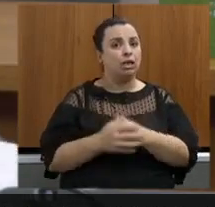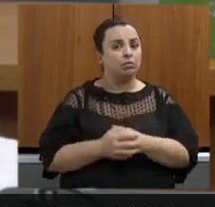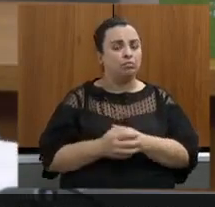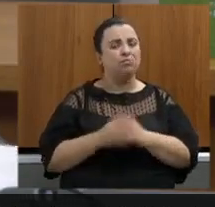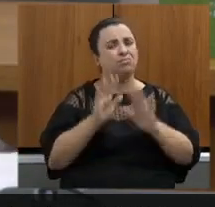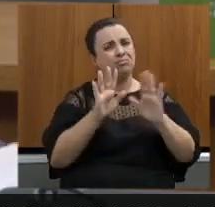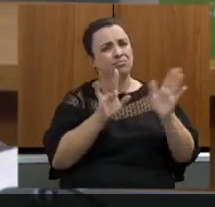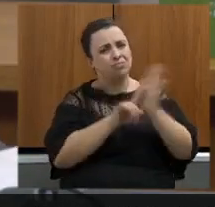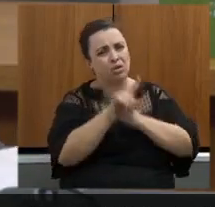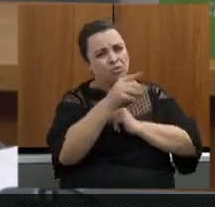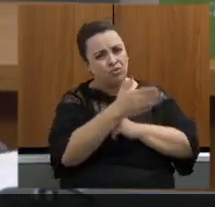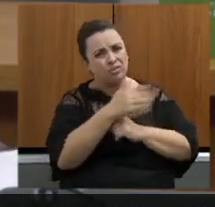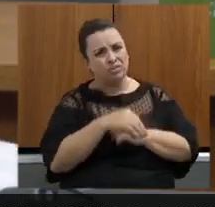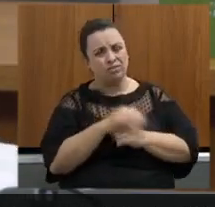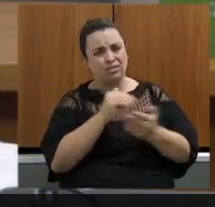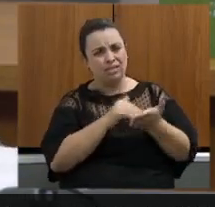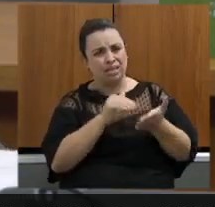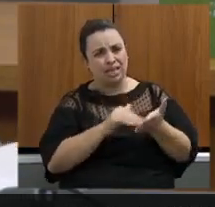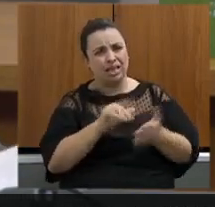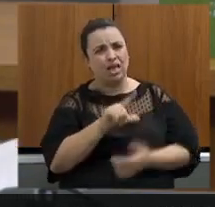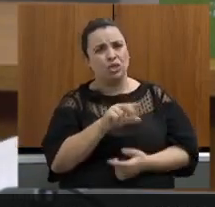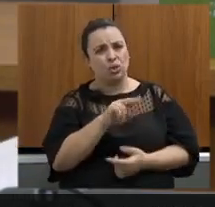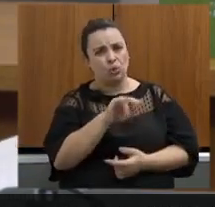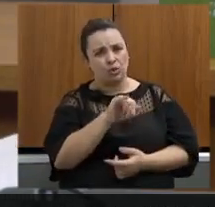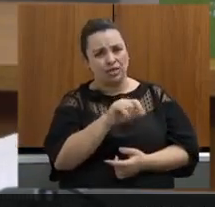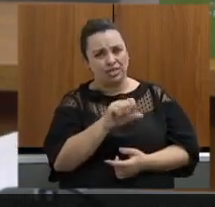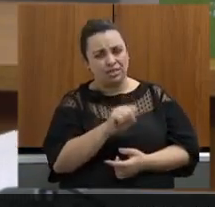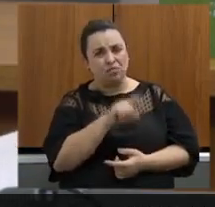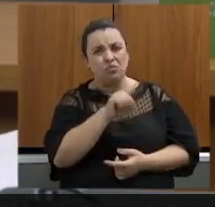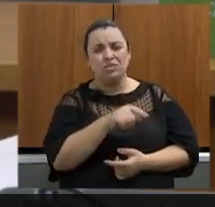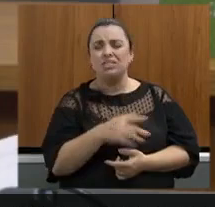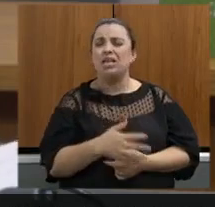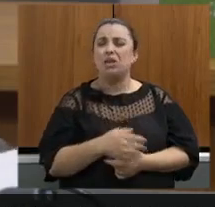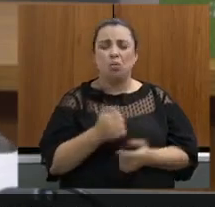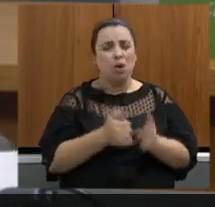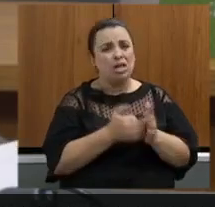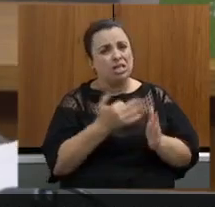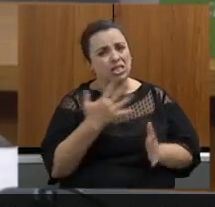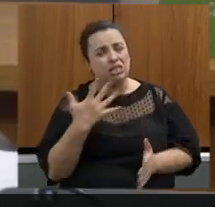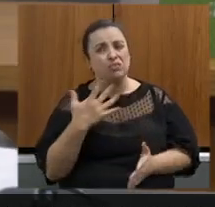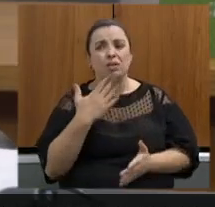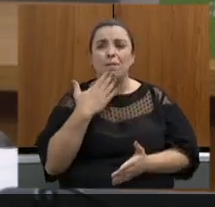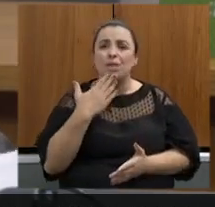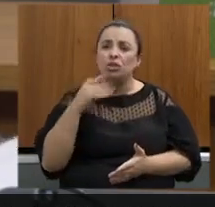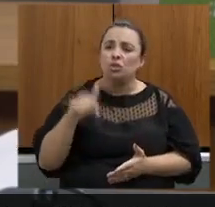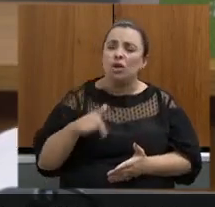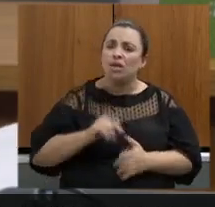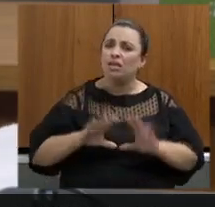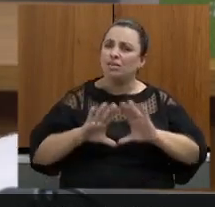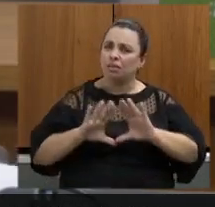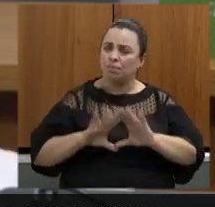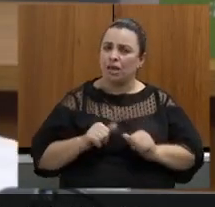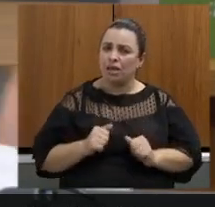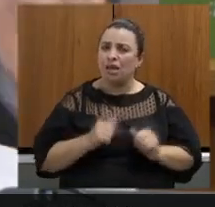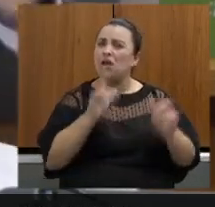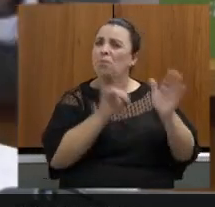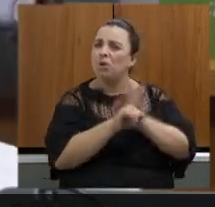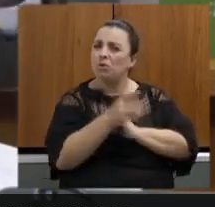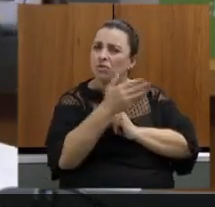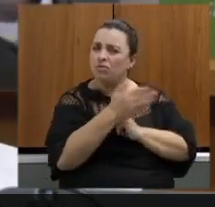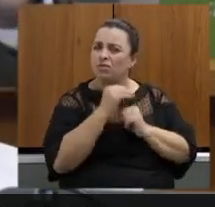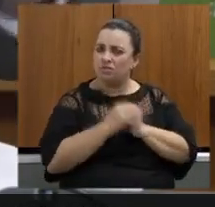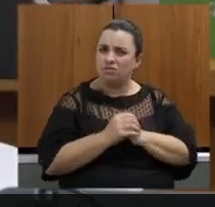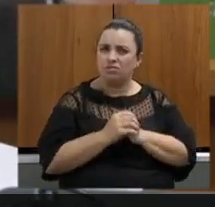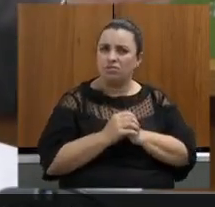Barreto vossa excelência que tanto me Little aqui na Assembleia com isso eu faço seguintes indagações que